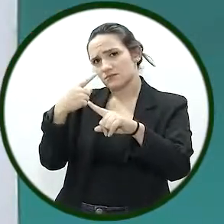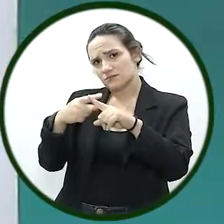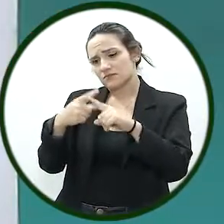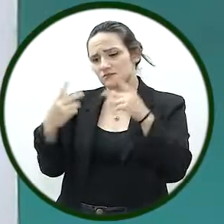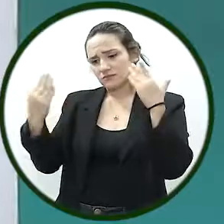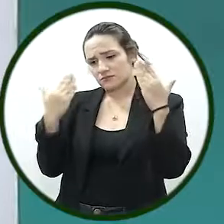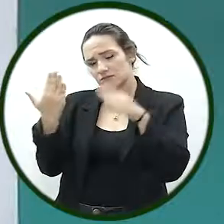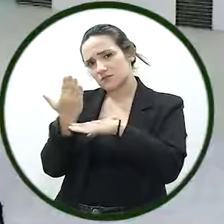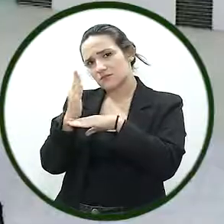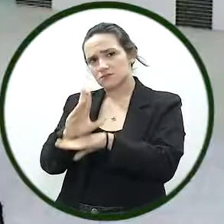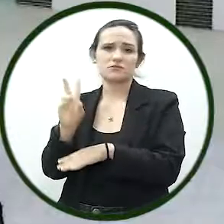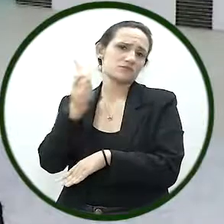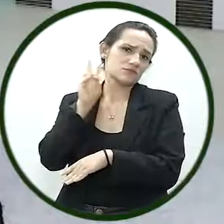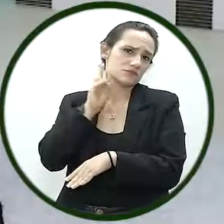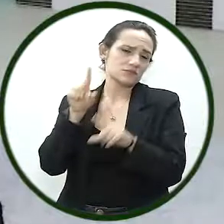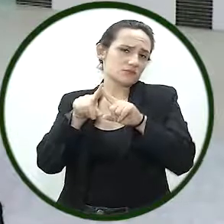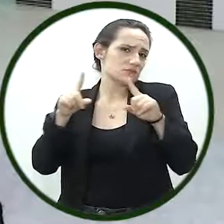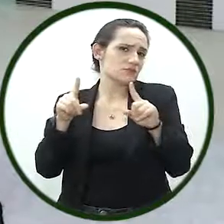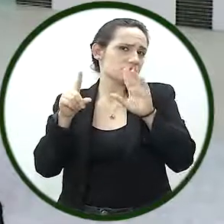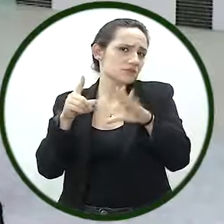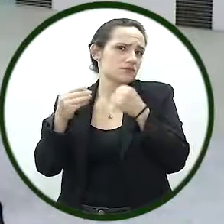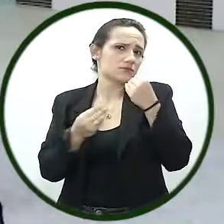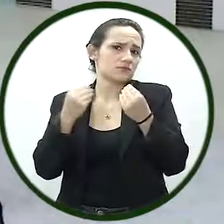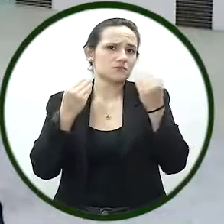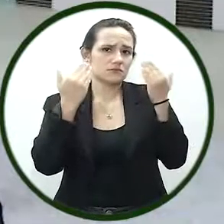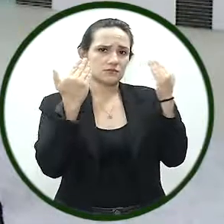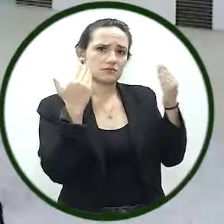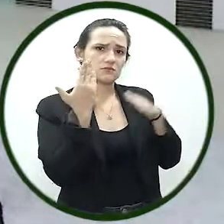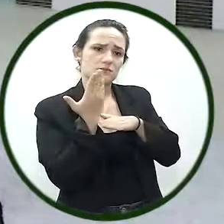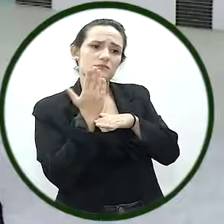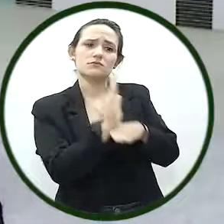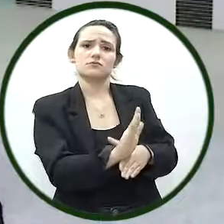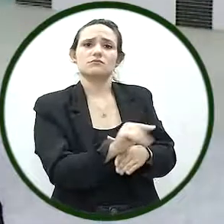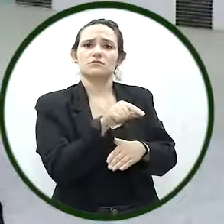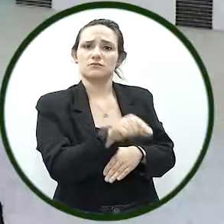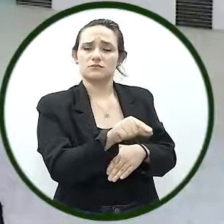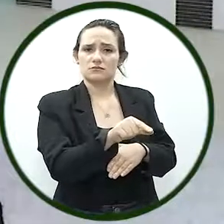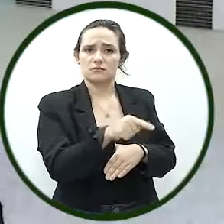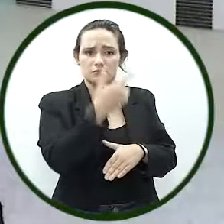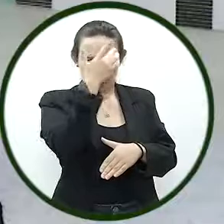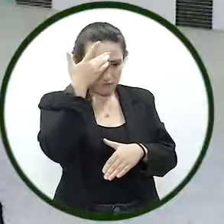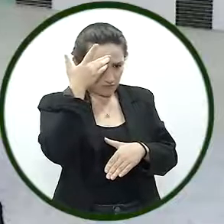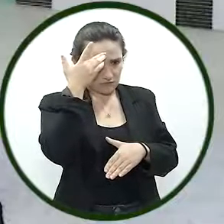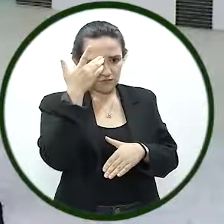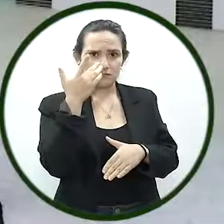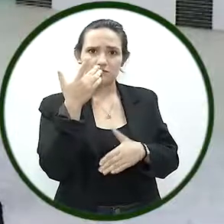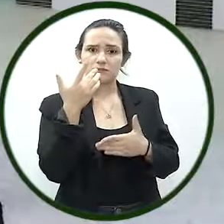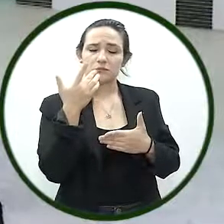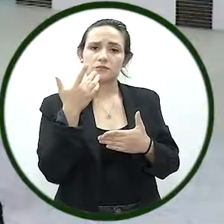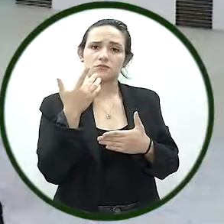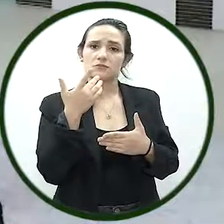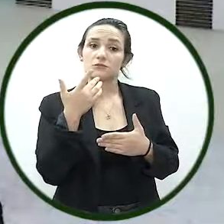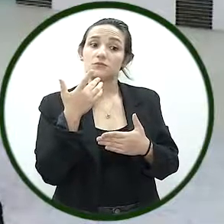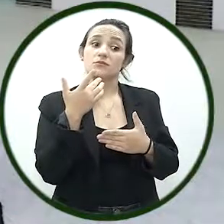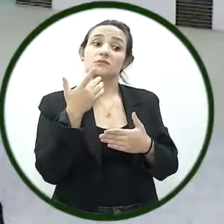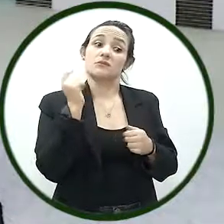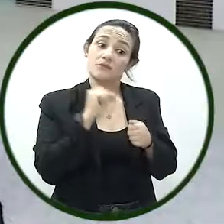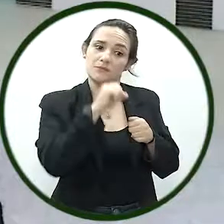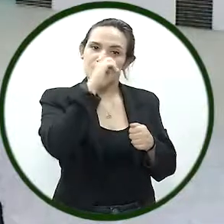ajuda muito a vítima, né? Mas como que a psicologia pode atuar na questão dos mediadores? Como que ela pode